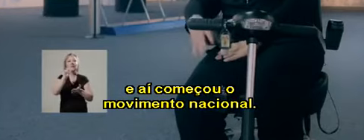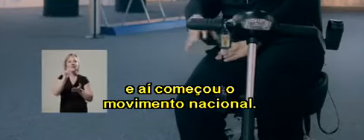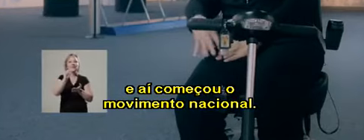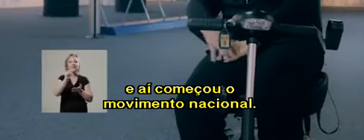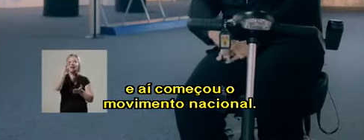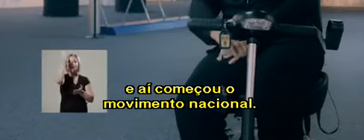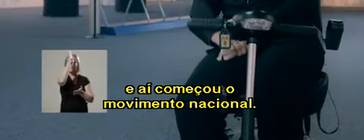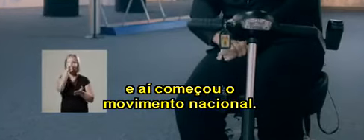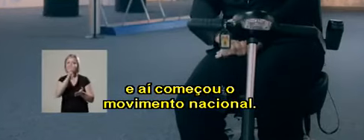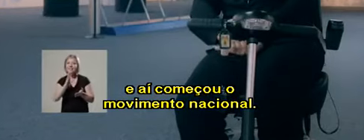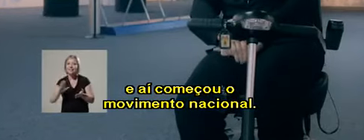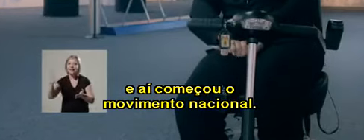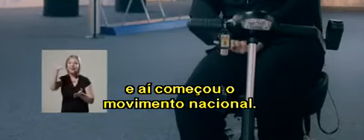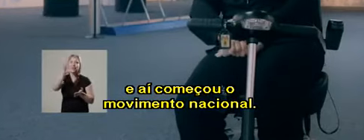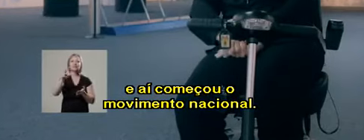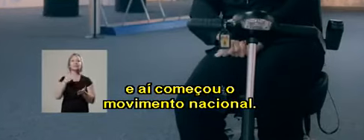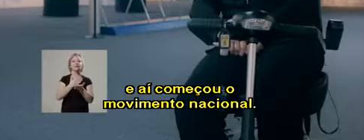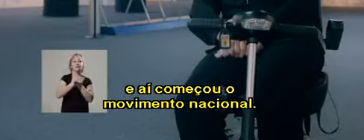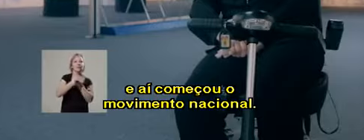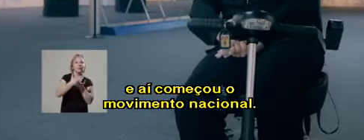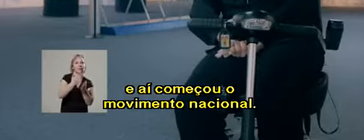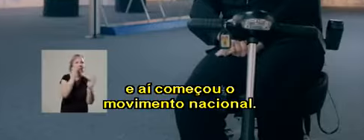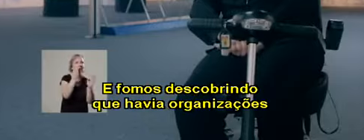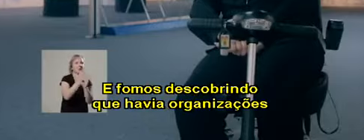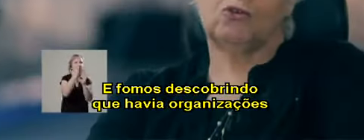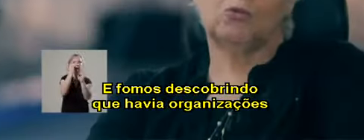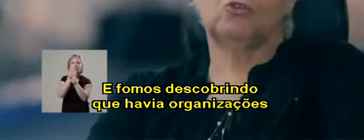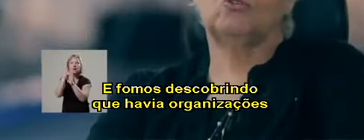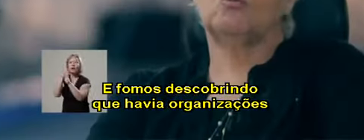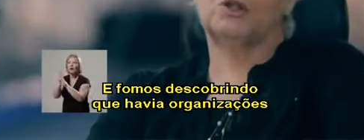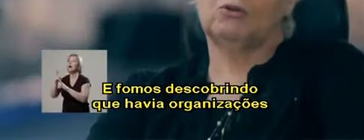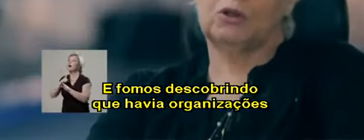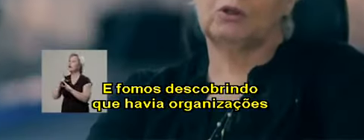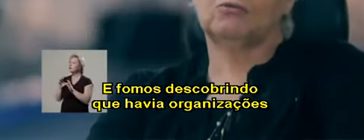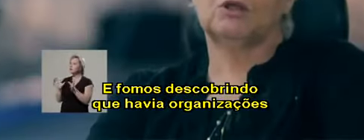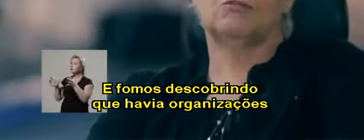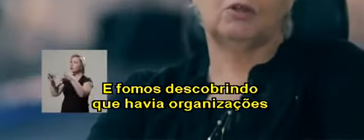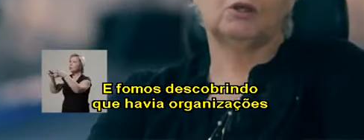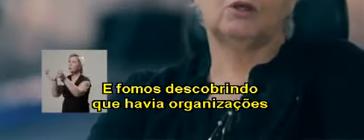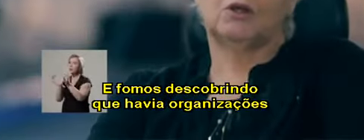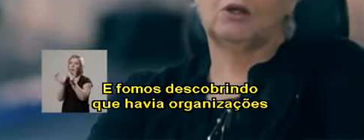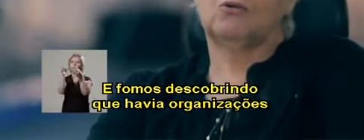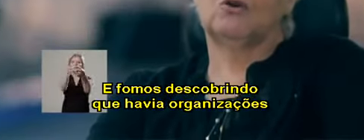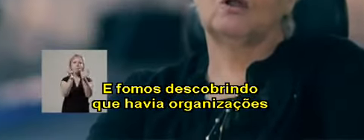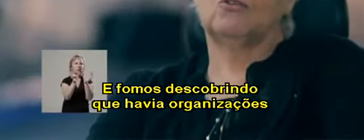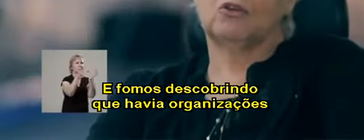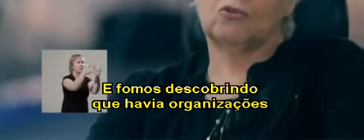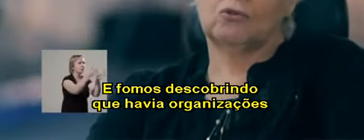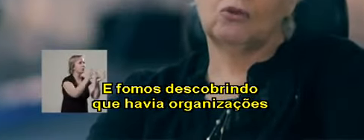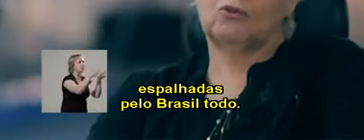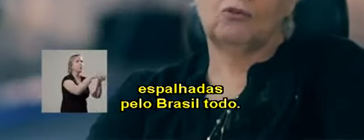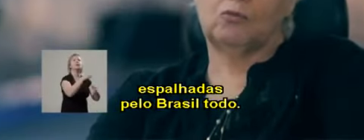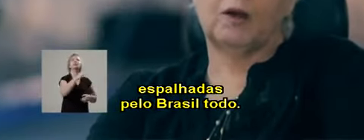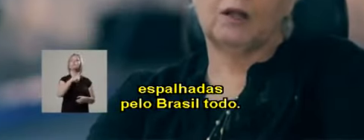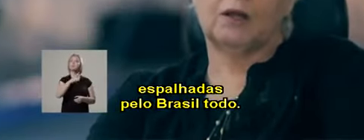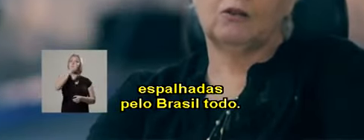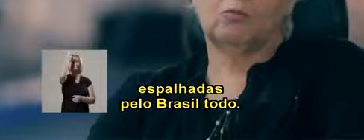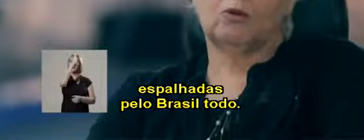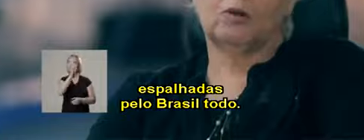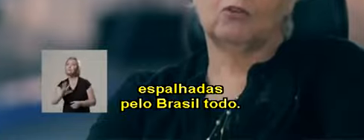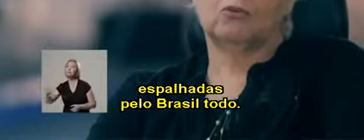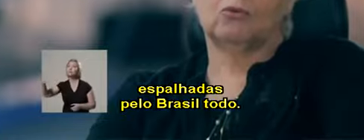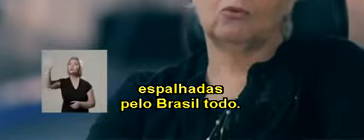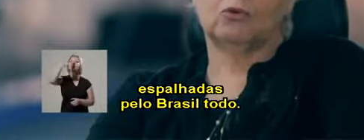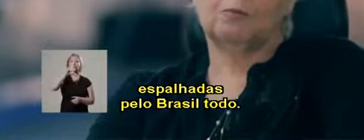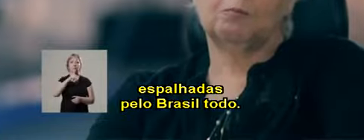e aí começou realmente um movimento nacional, né? Aí fomos descobrindo, então, que havia organizações